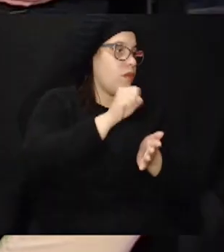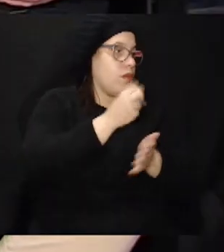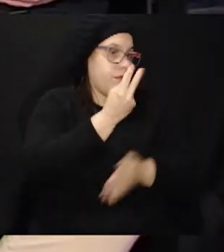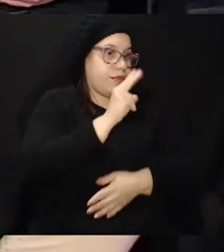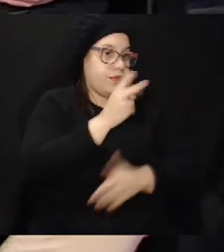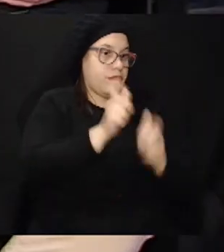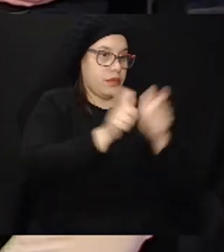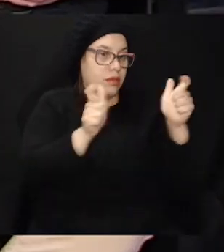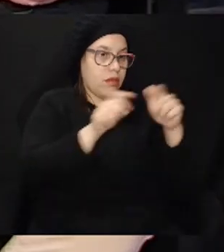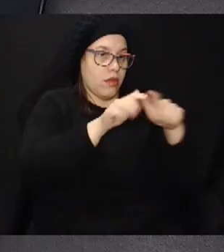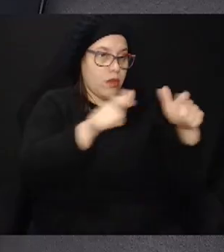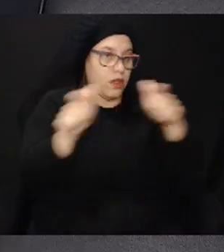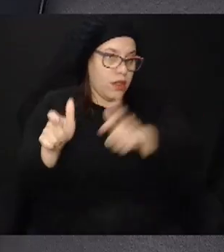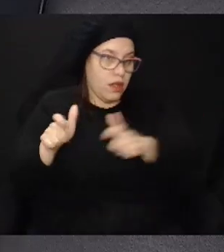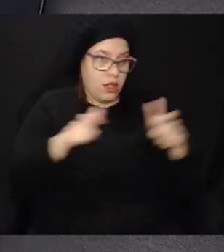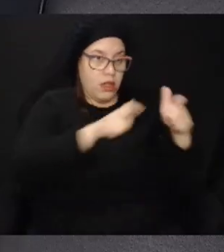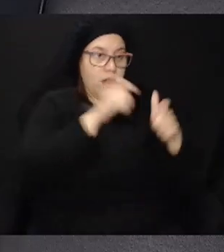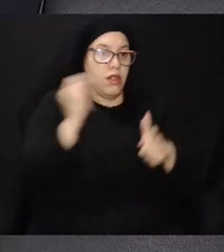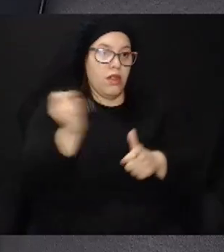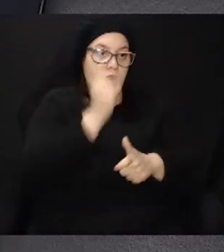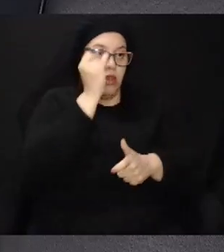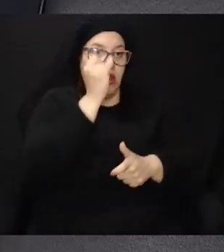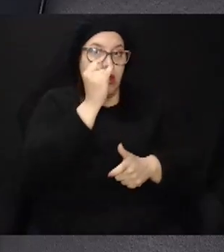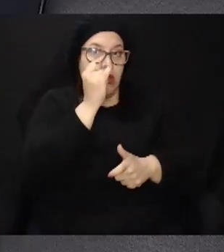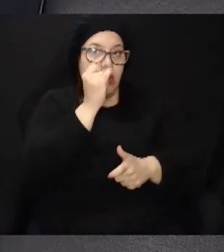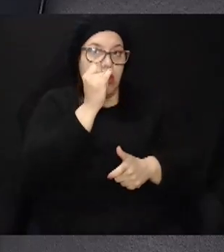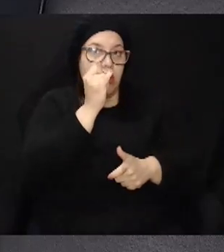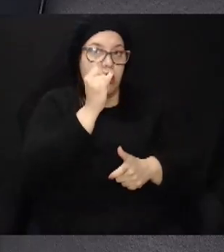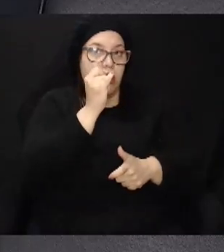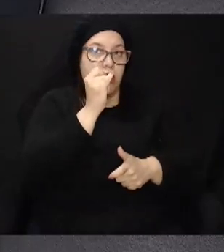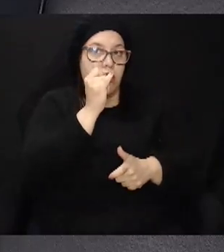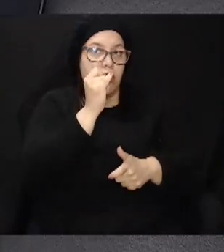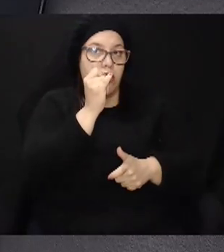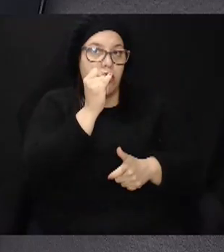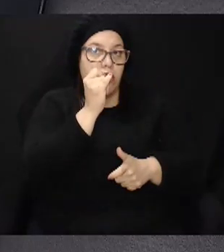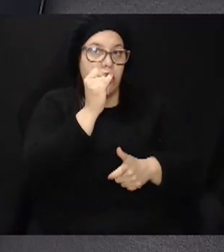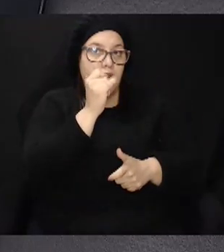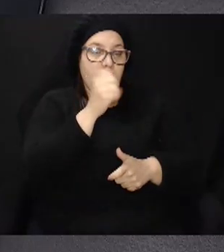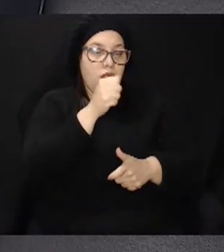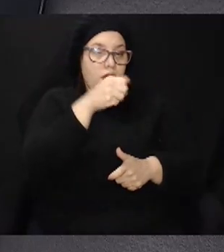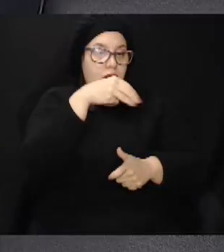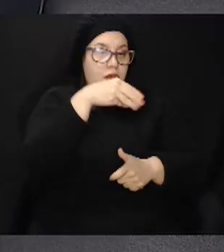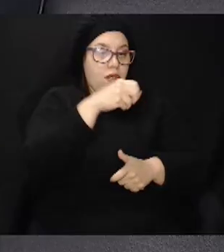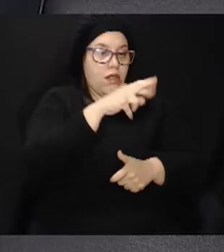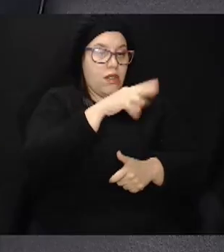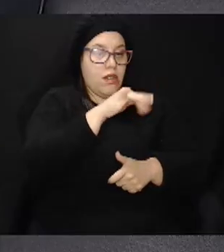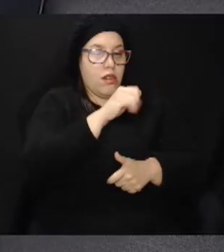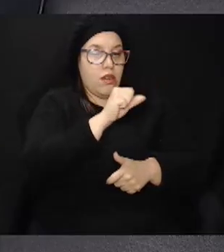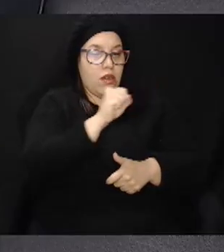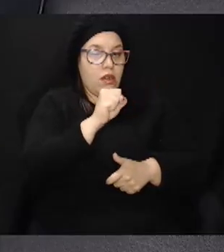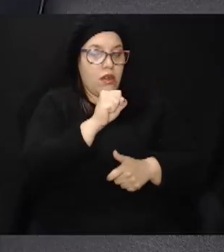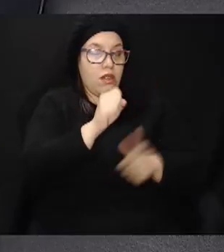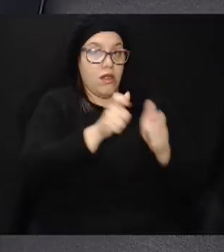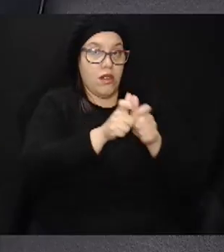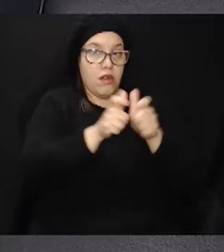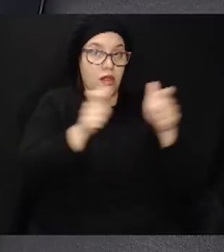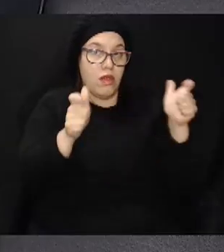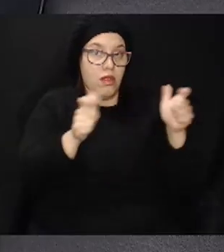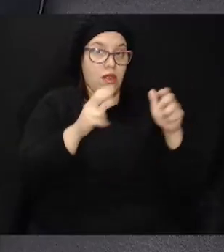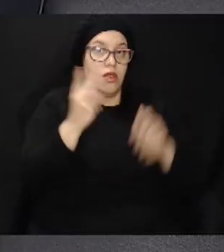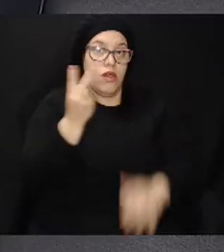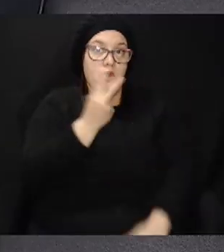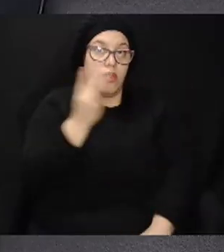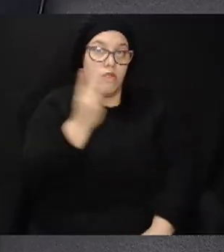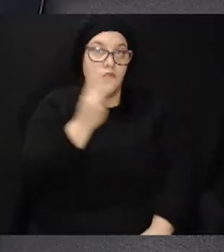regiões, importantes regiões. Você vê o aeroporto dos Amarais, ele é cortado praticamente por 2 das